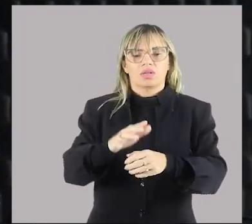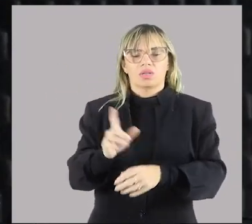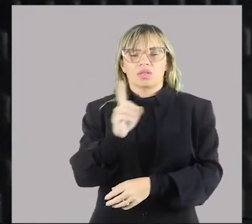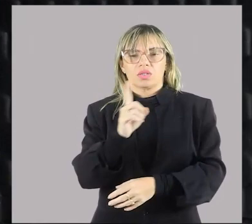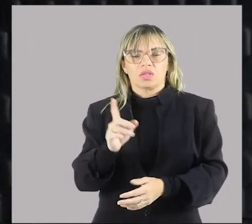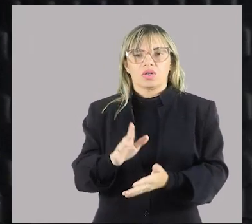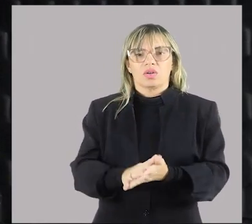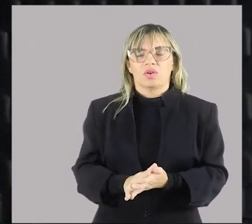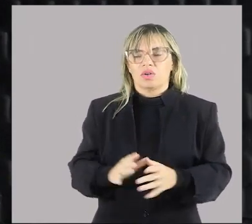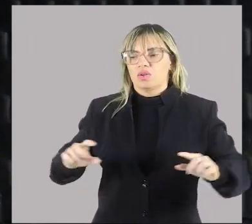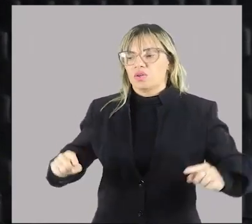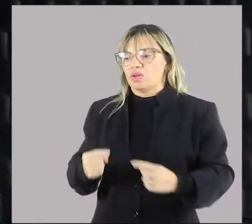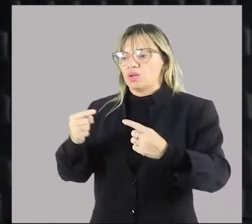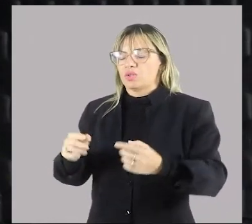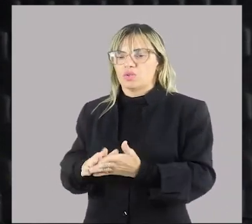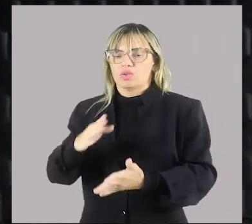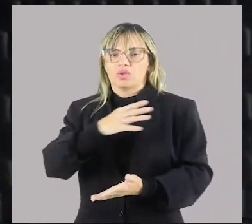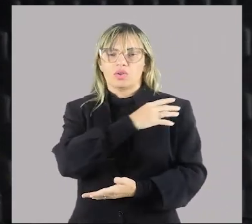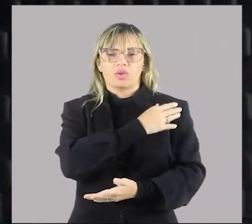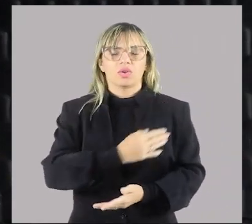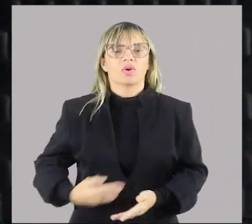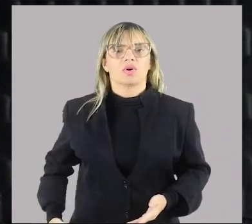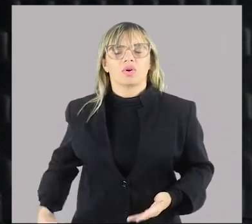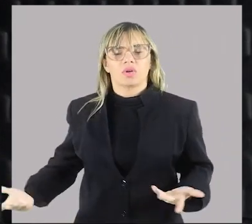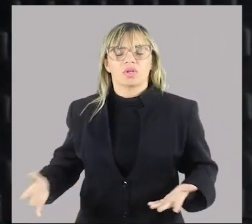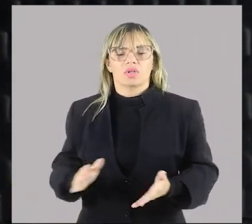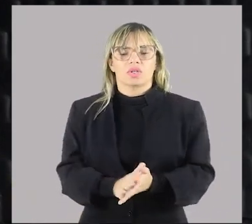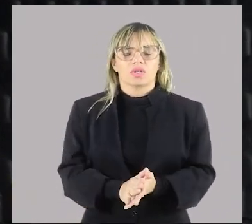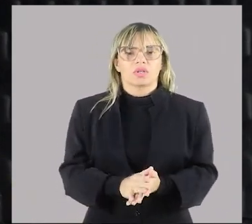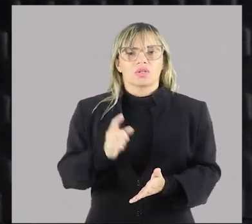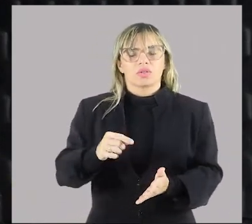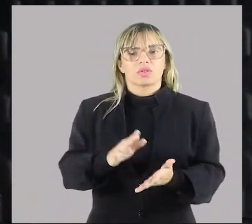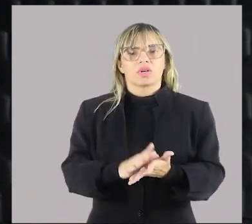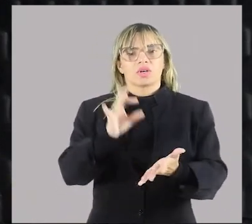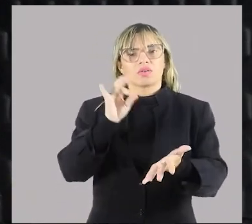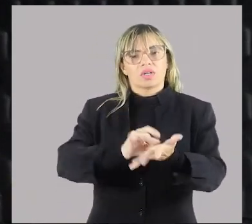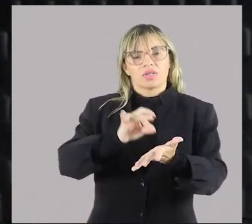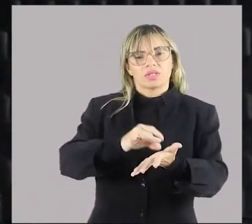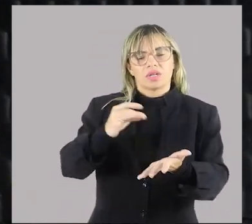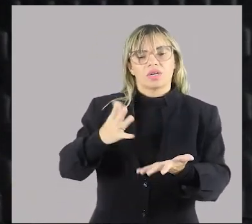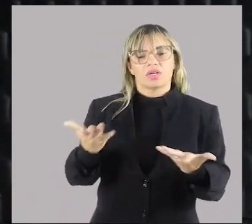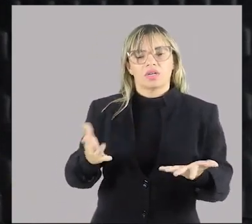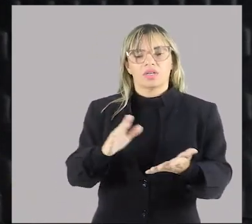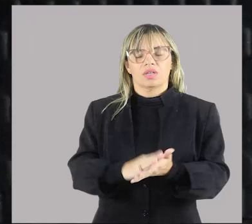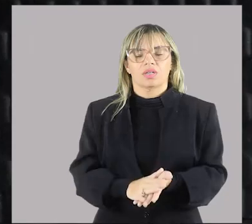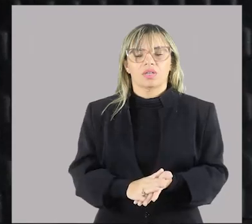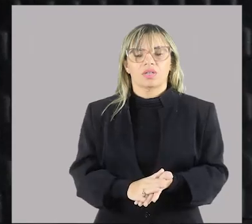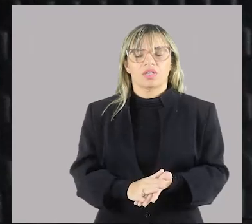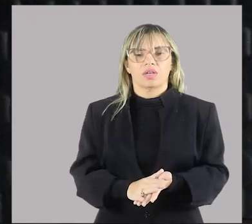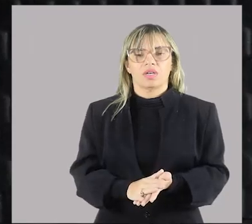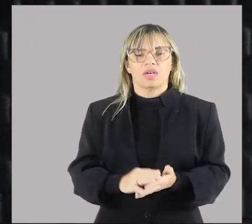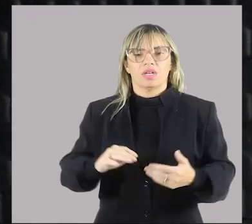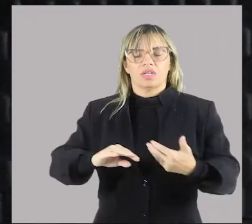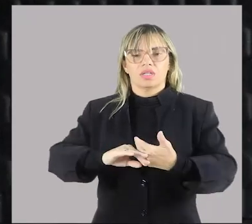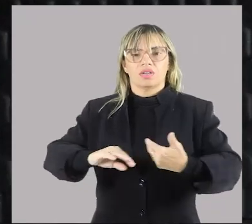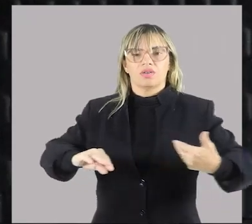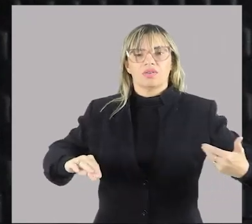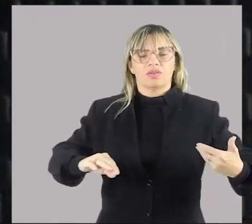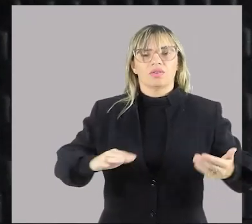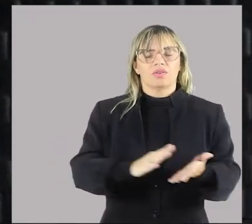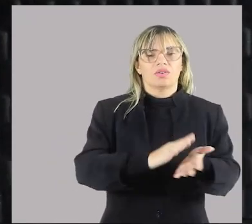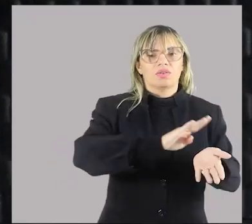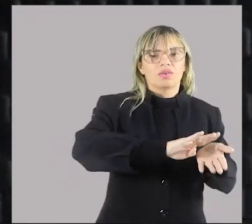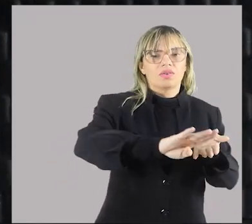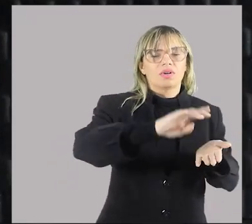sobreviver. Tanto prova que a coluna sobreviveu. Ela recuou. Ela foi para o exílio. A ida para